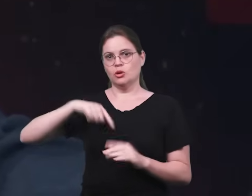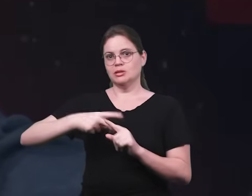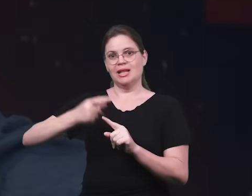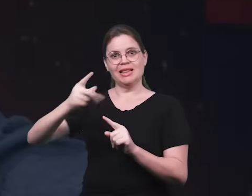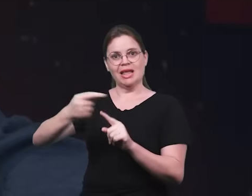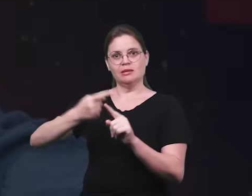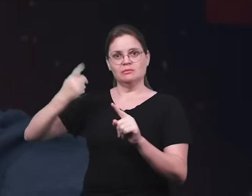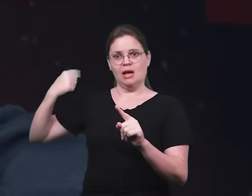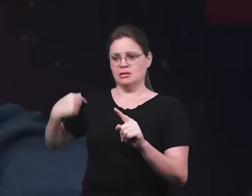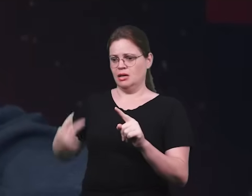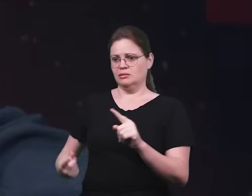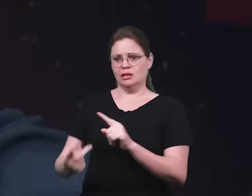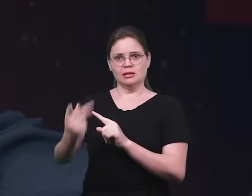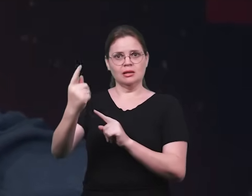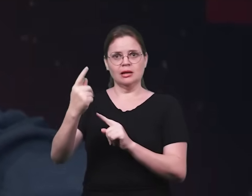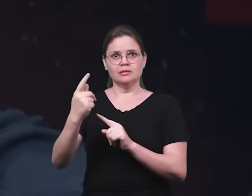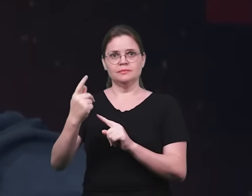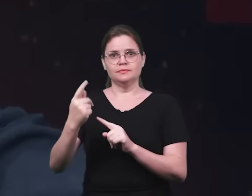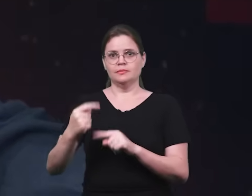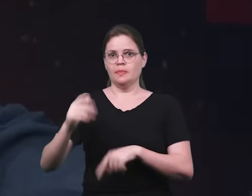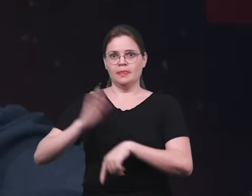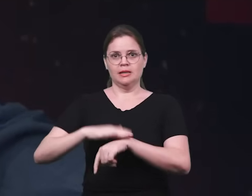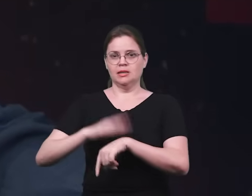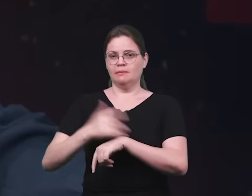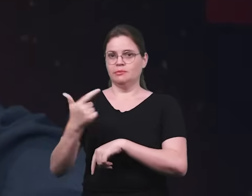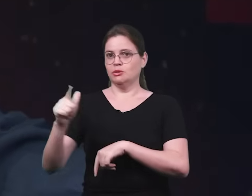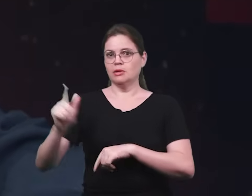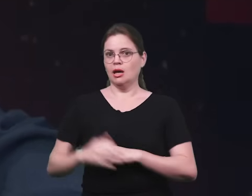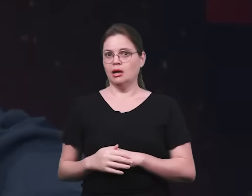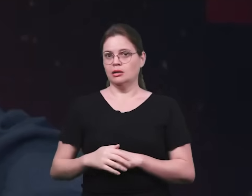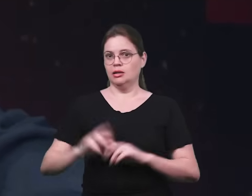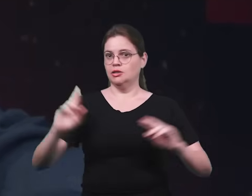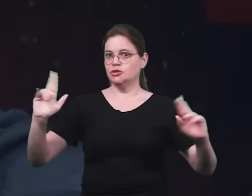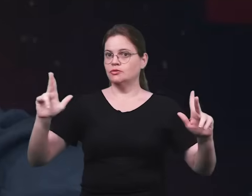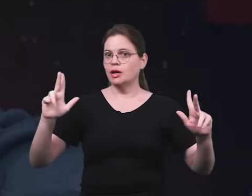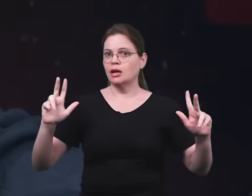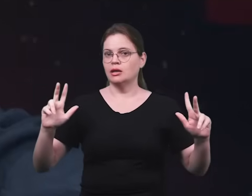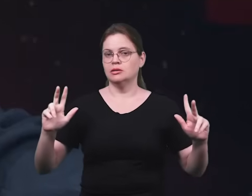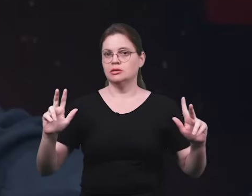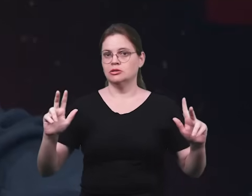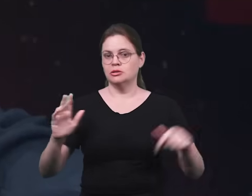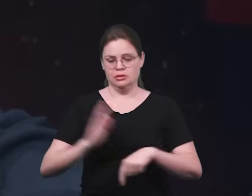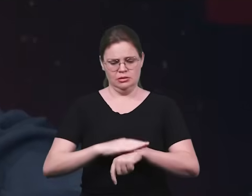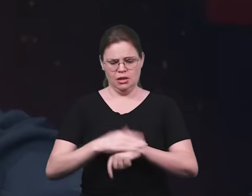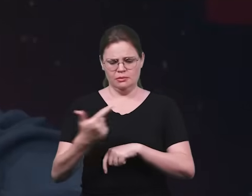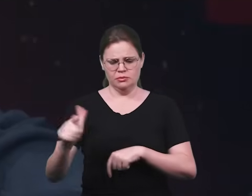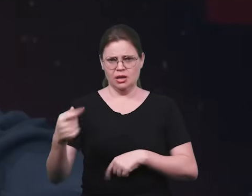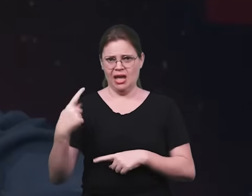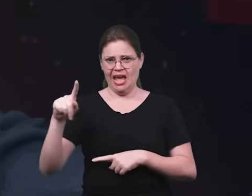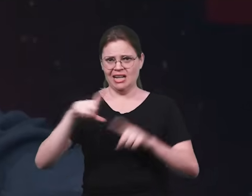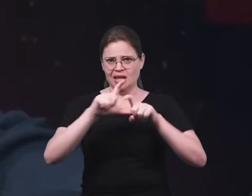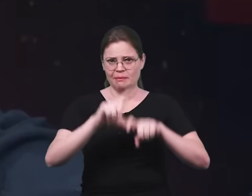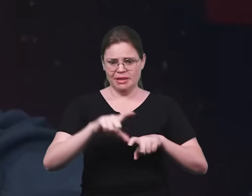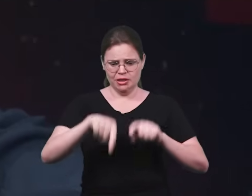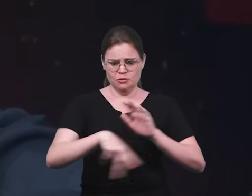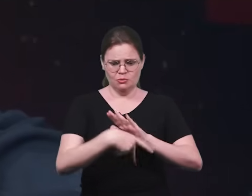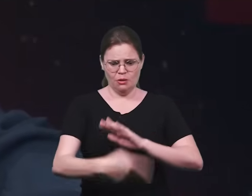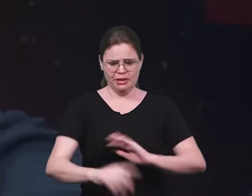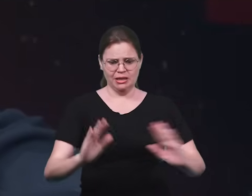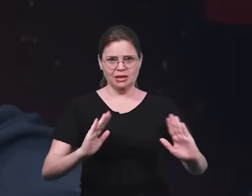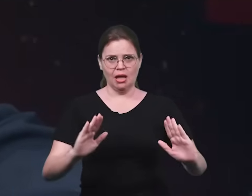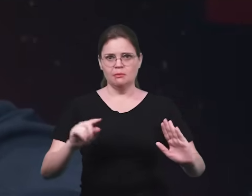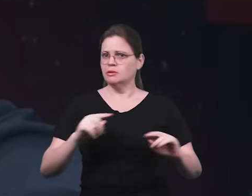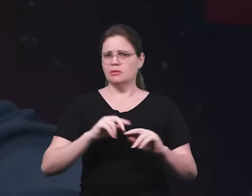E muito mais, além de eterno, ele é atemporal, porque é diferente. Ele é atemporal porque ele não está preso no tempo. Exato. Por isso ele sabe o presente, o